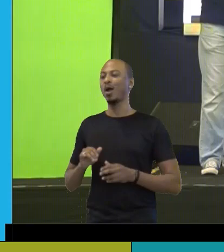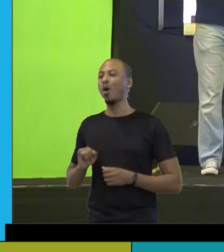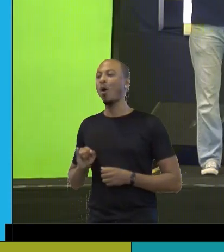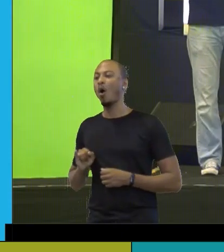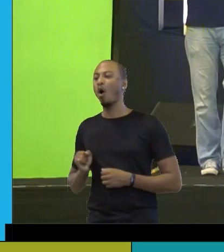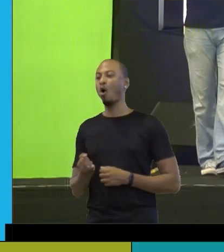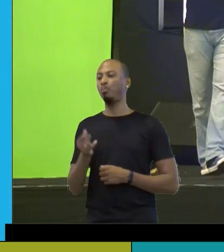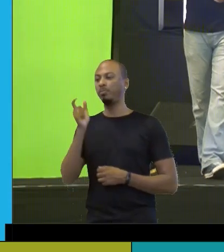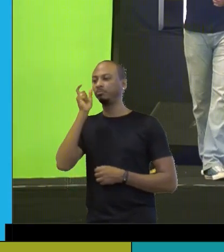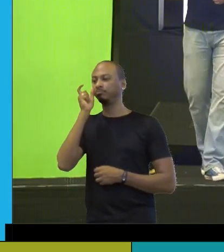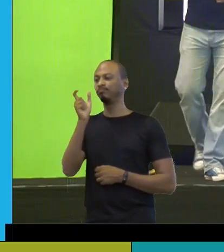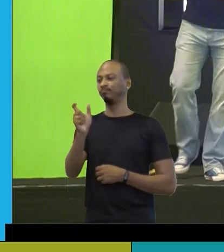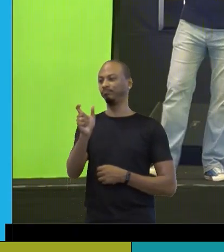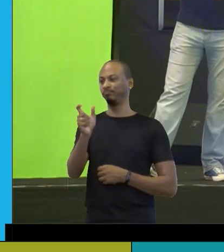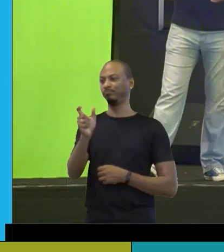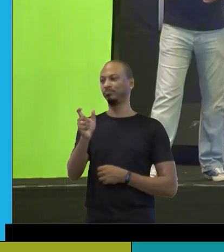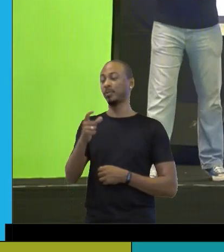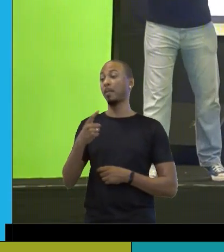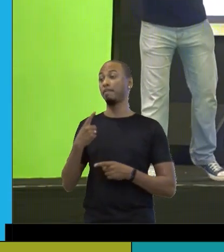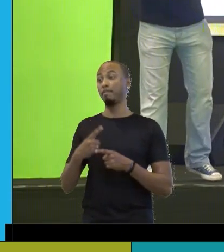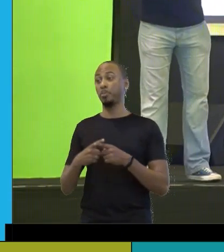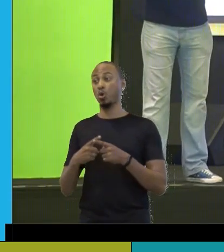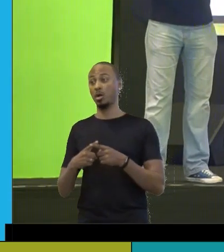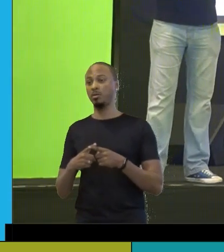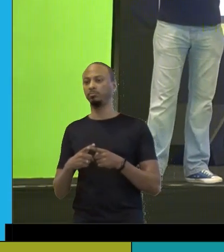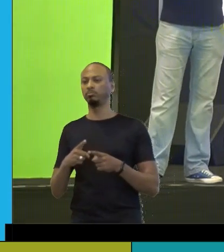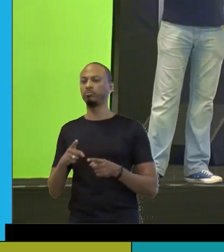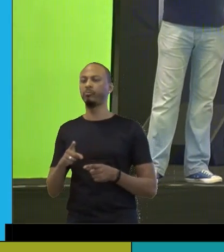eu digo que os fins justificam os meios,